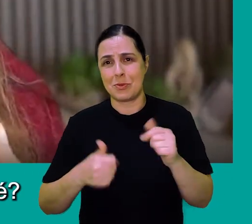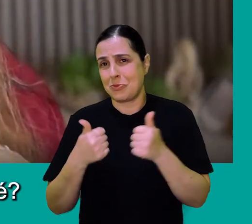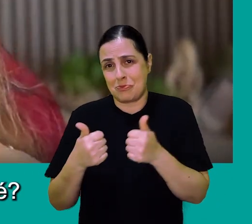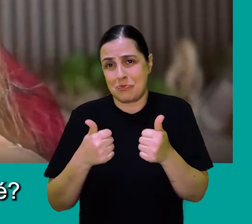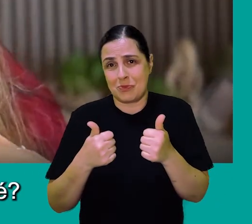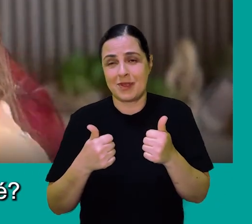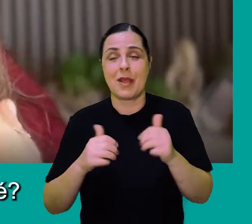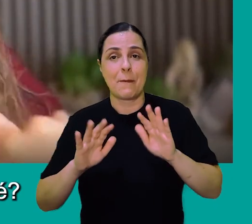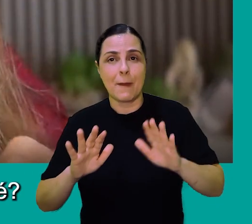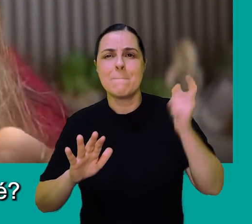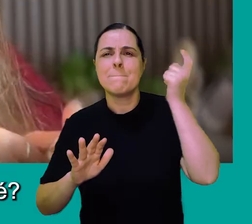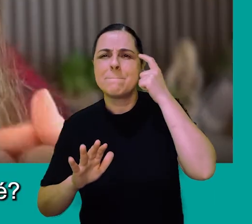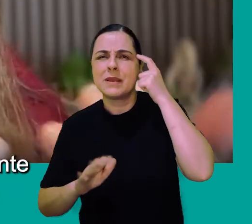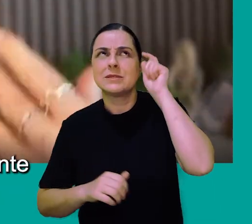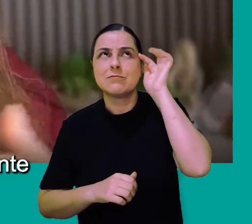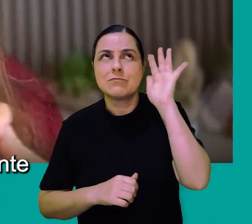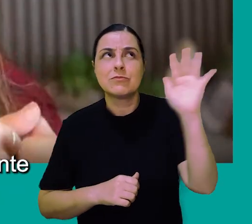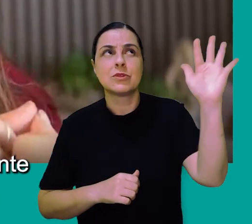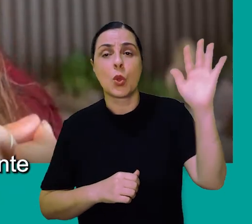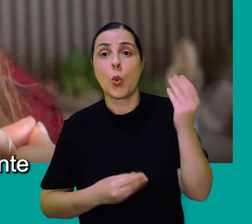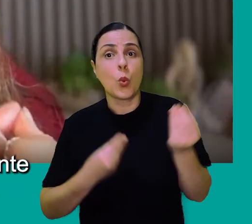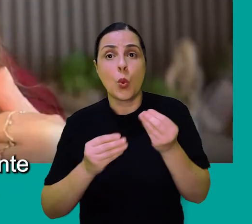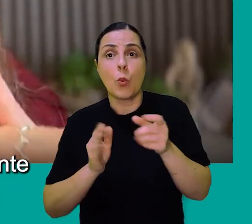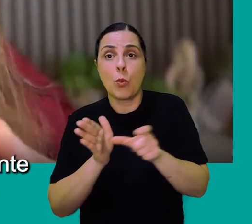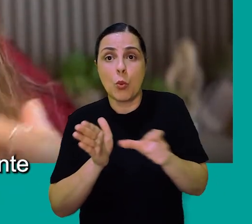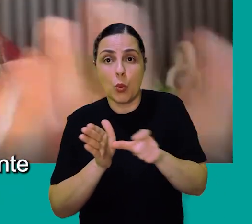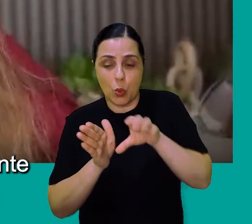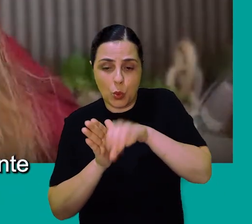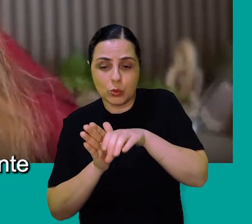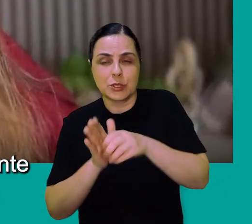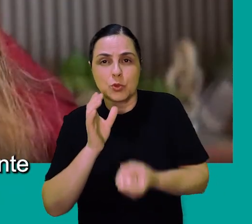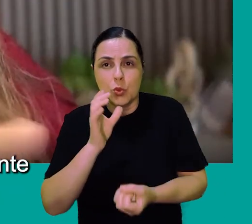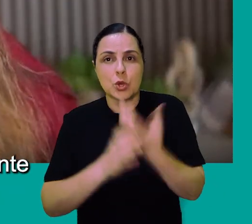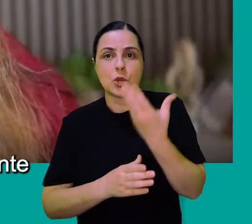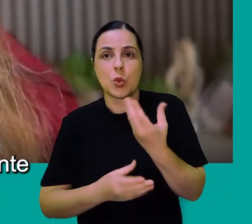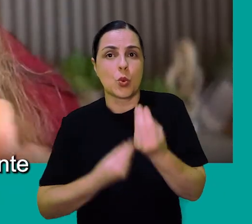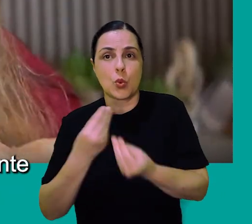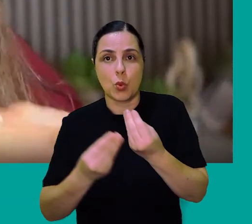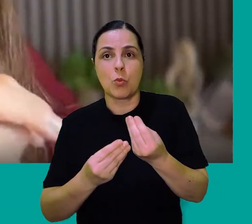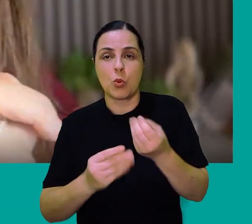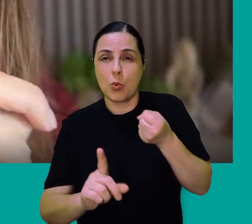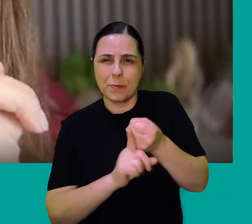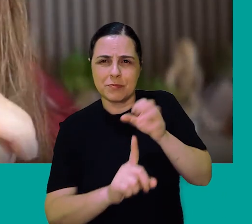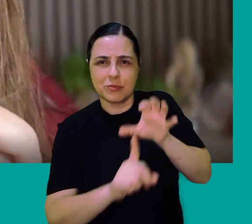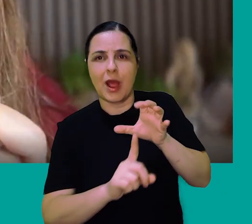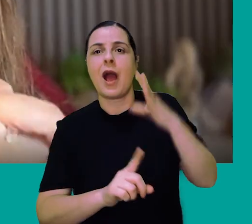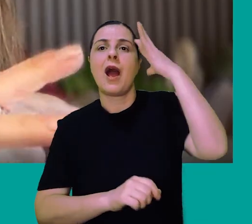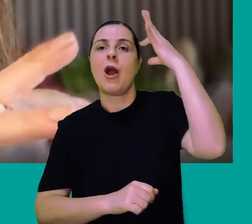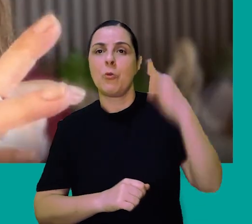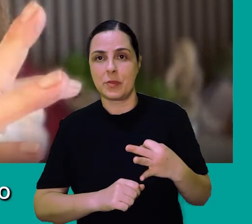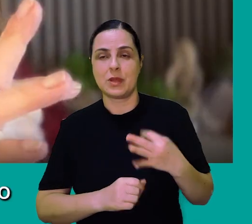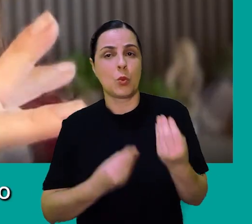a gente pensar como nasceu esse conceito para a gente entender o efeito que ele tem. Então,